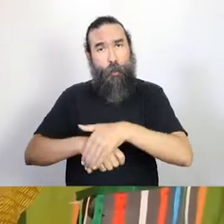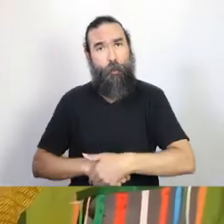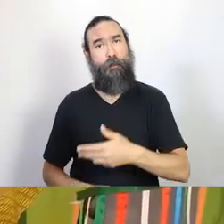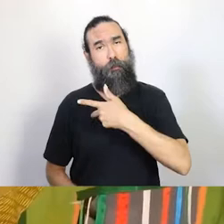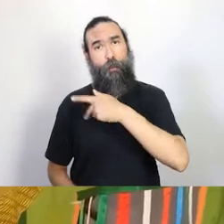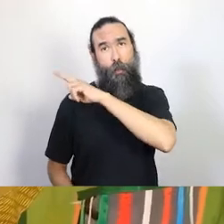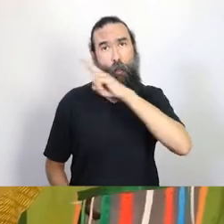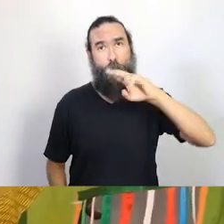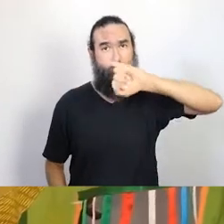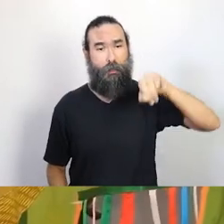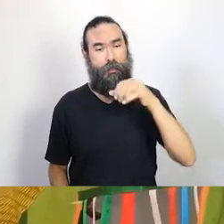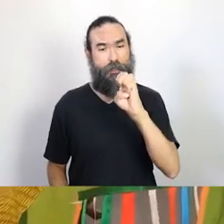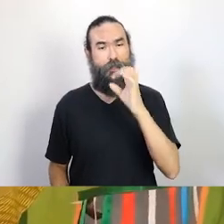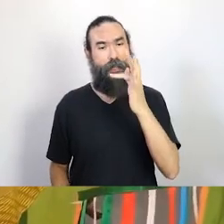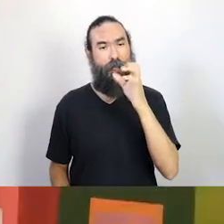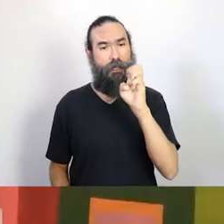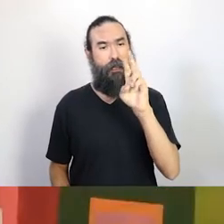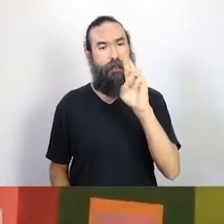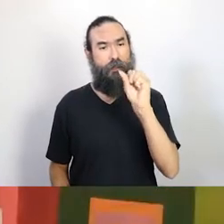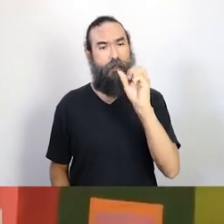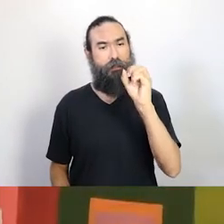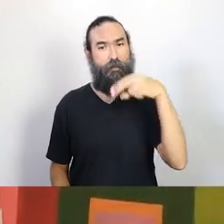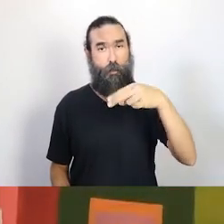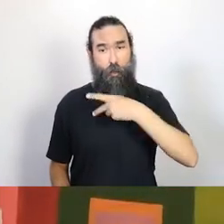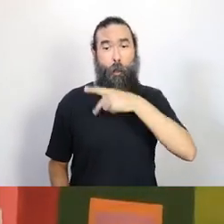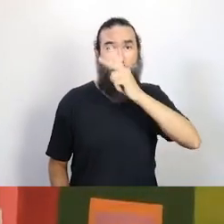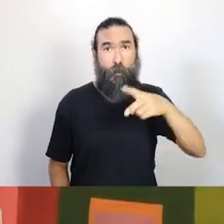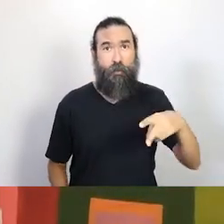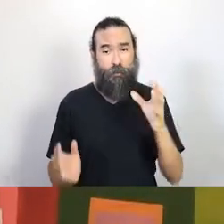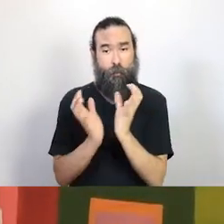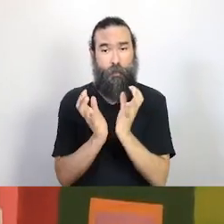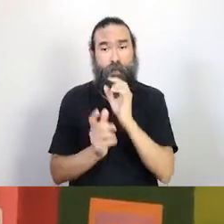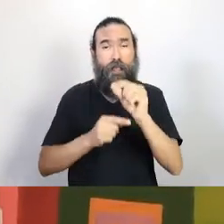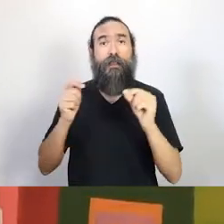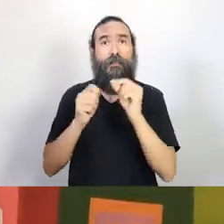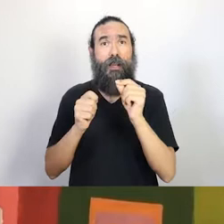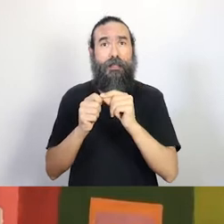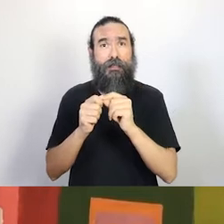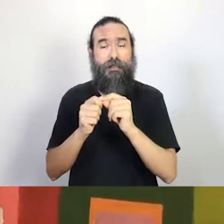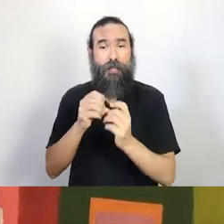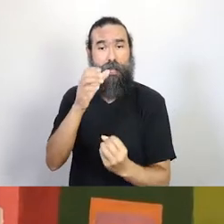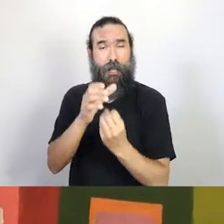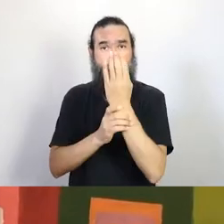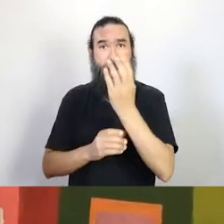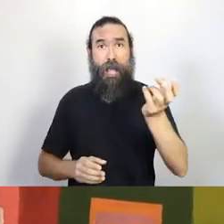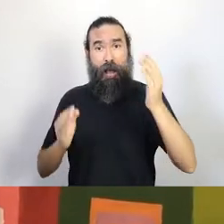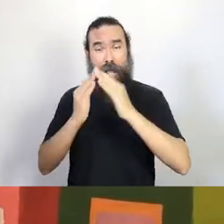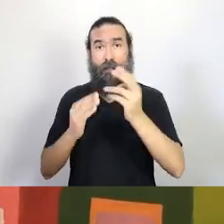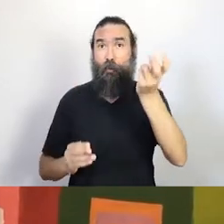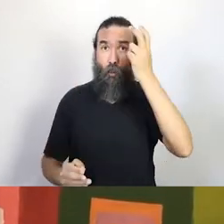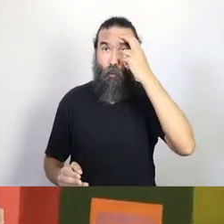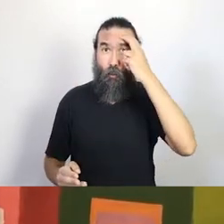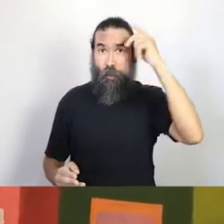Boa noite, pessoal. Eu sou Jefferson Passos, multiplicador do projeto Turma que Faz, realizado pela Casa de Cultura Cavaleira de